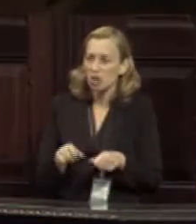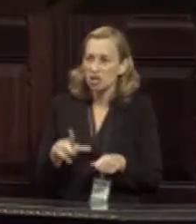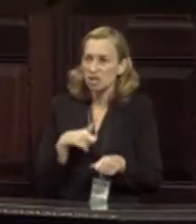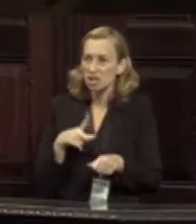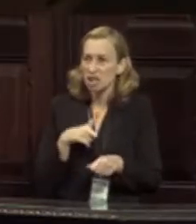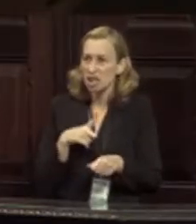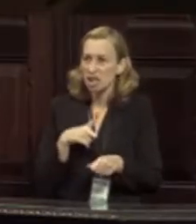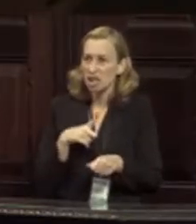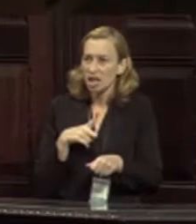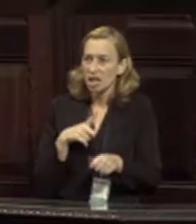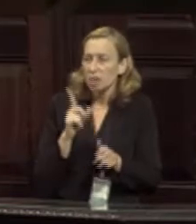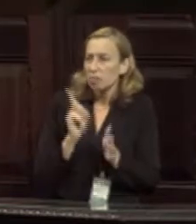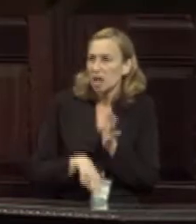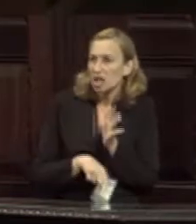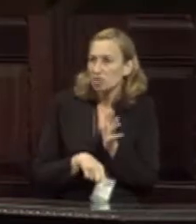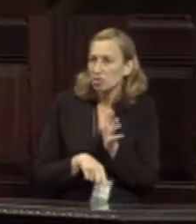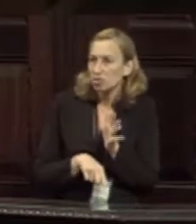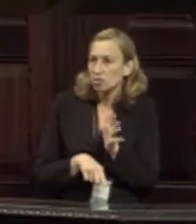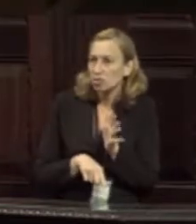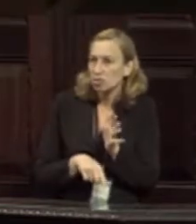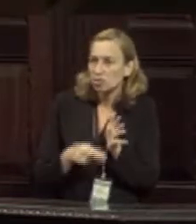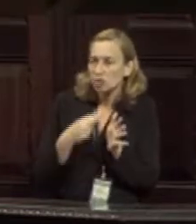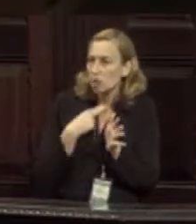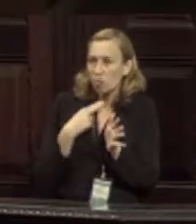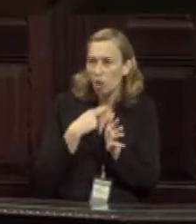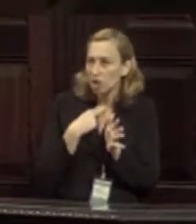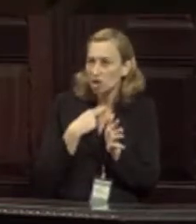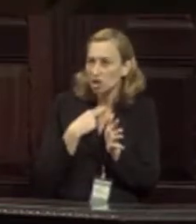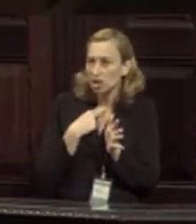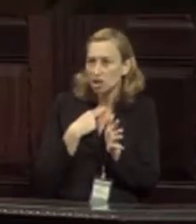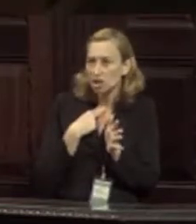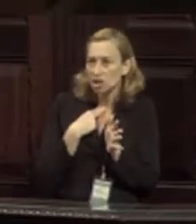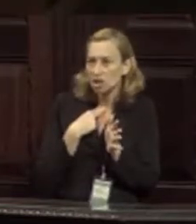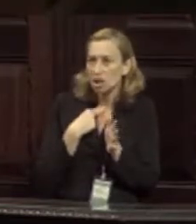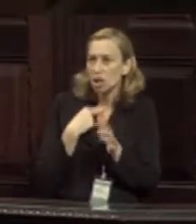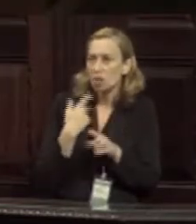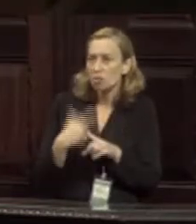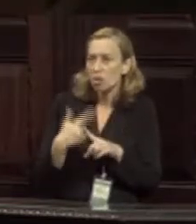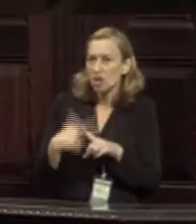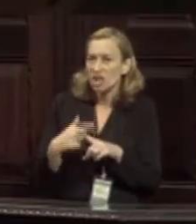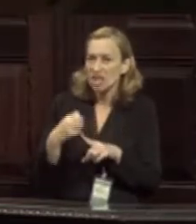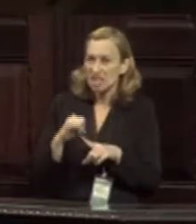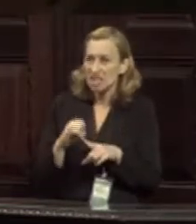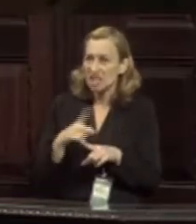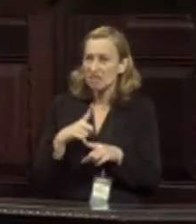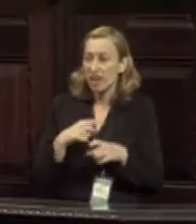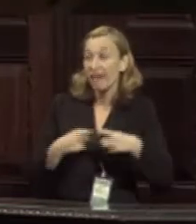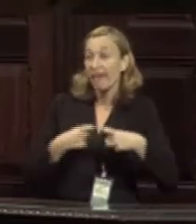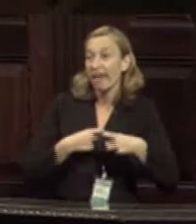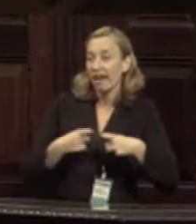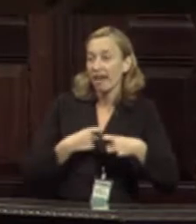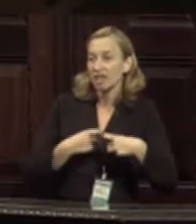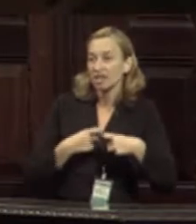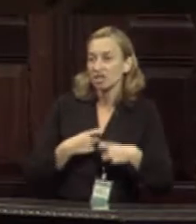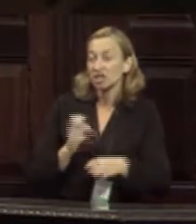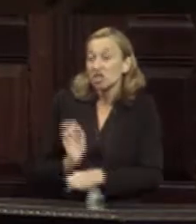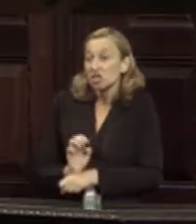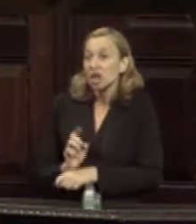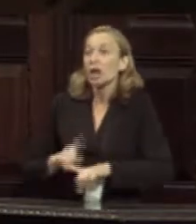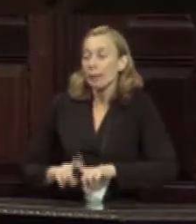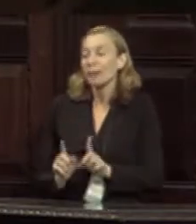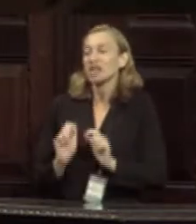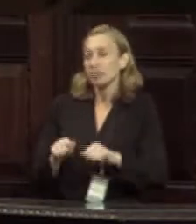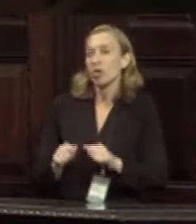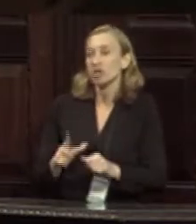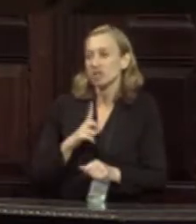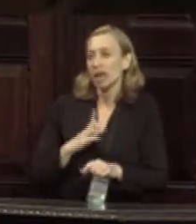essa. Menor não pode, porque senão seria o quê? Guerra fiscal. Mas poderia ter maior,